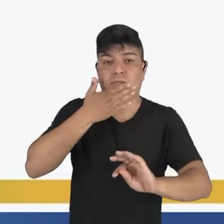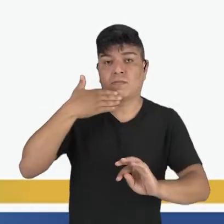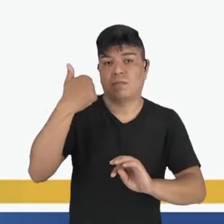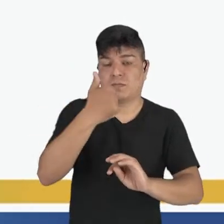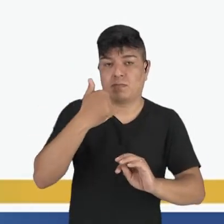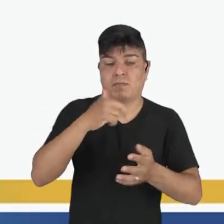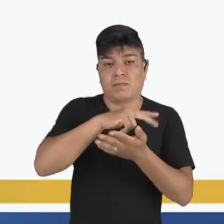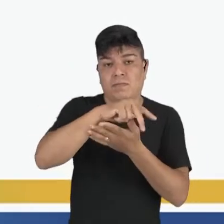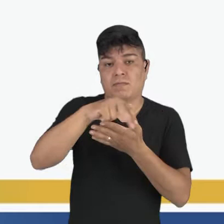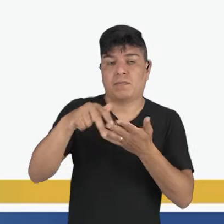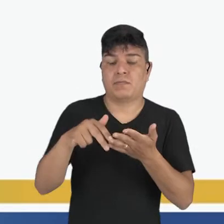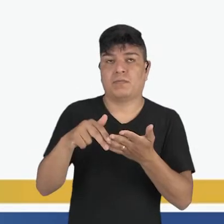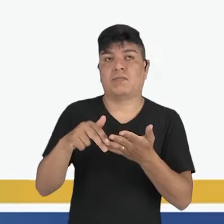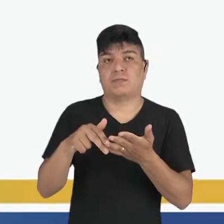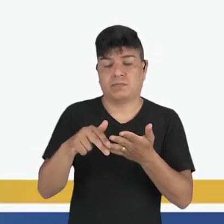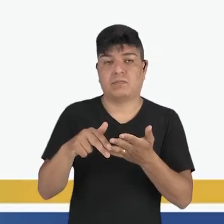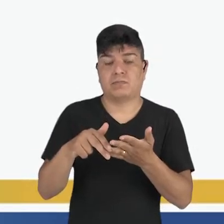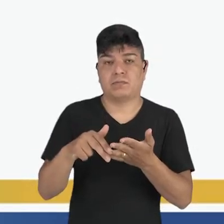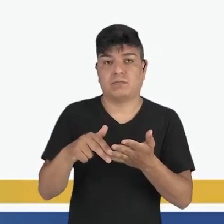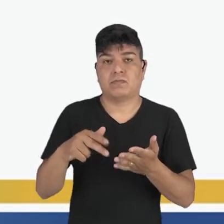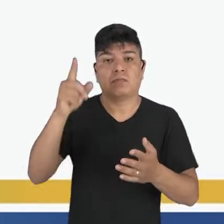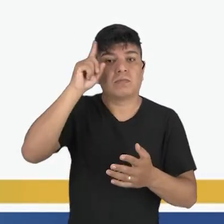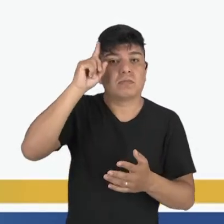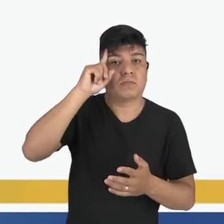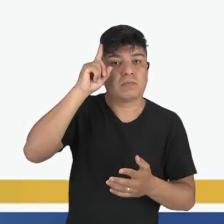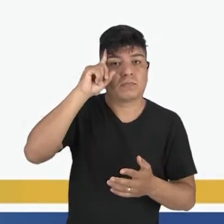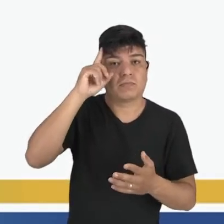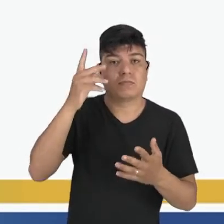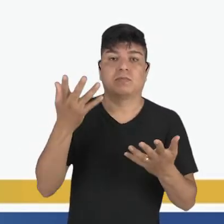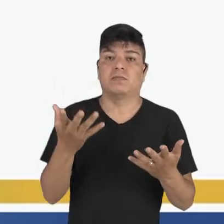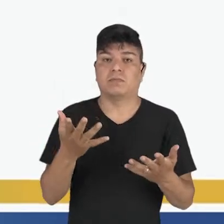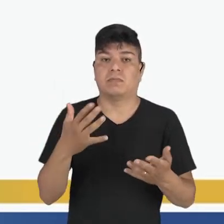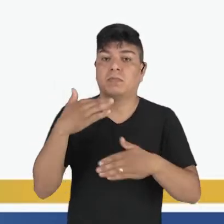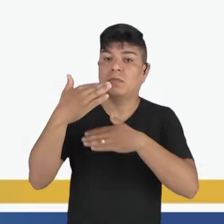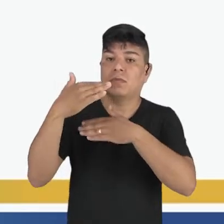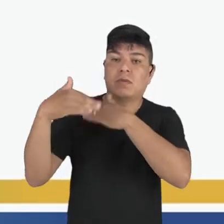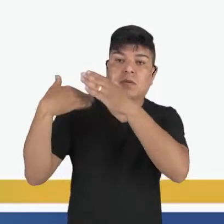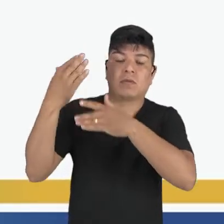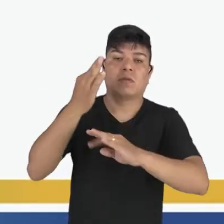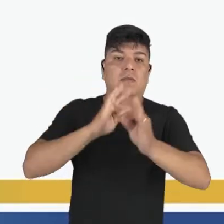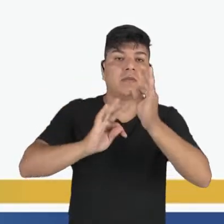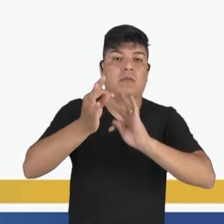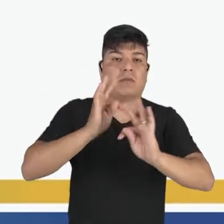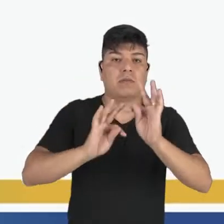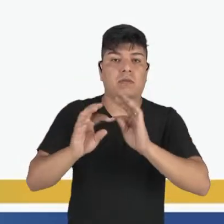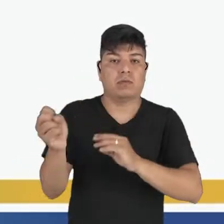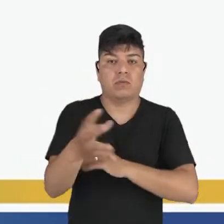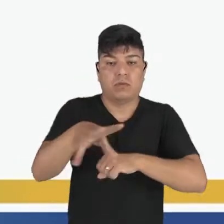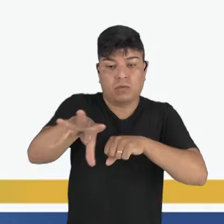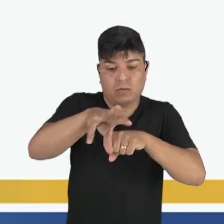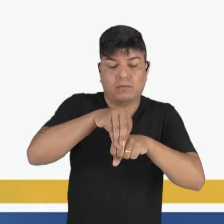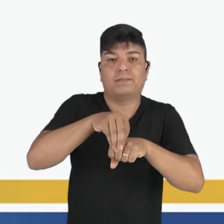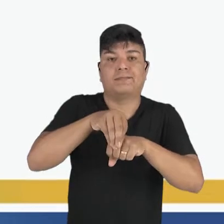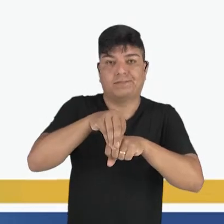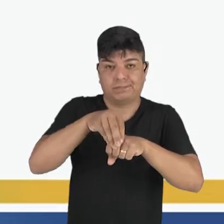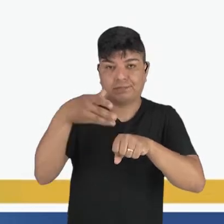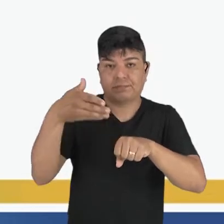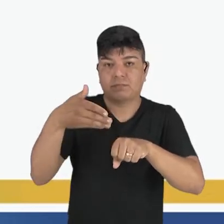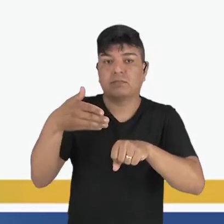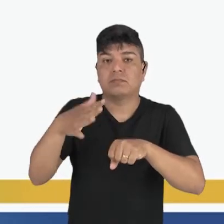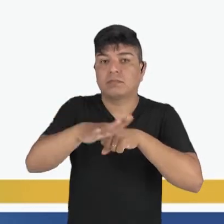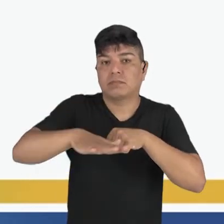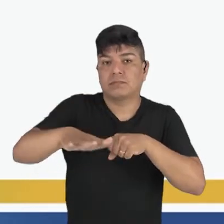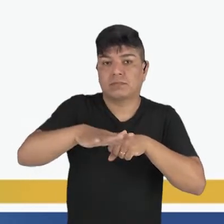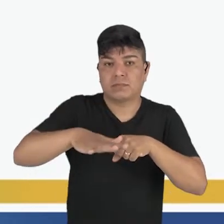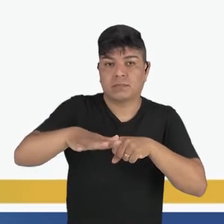melhorado diversas áreas do cotidiano. Então, avanço tecnológico é quando você pega um novo conhecimento, né? É ali que está